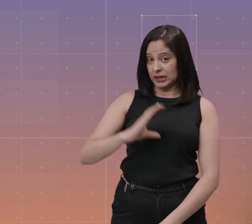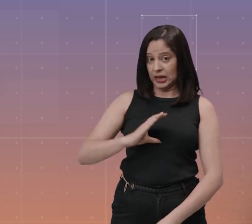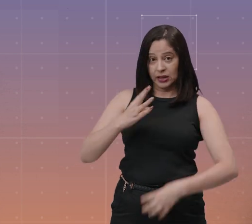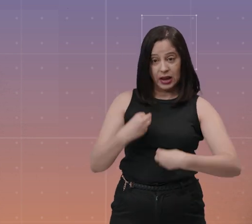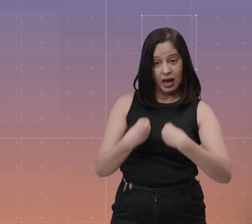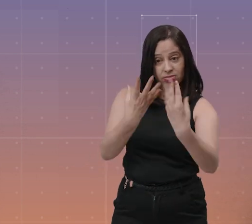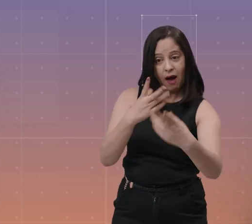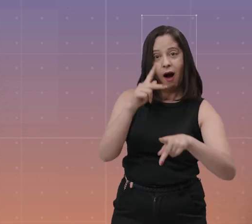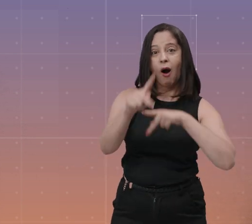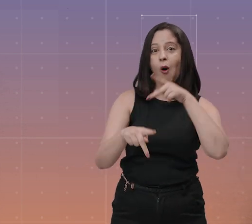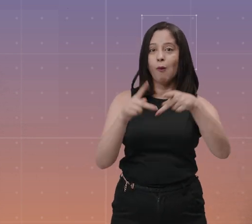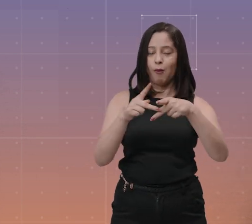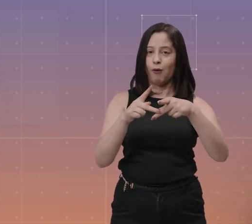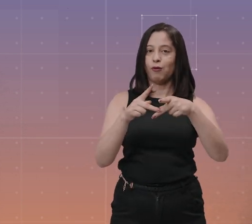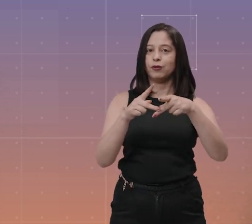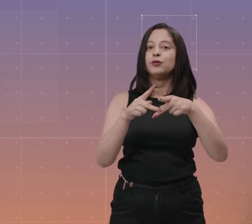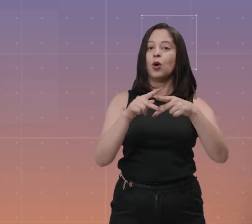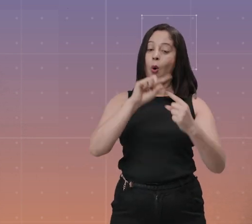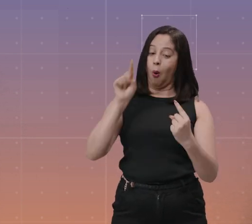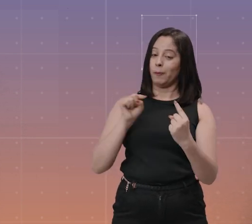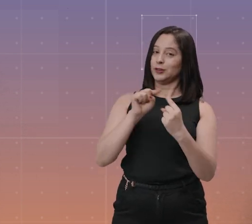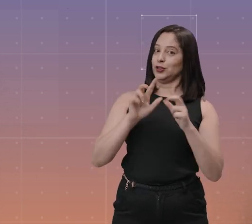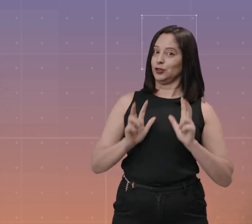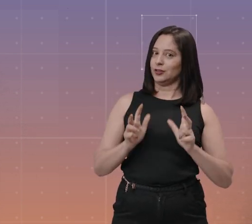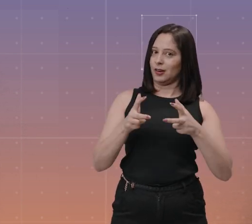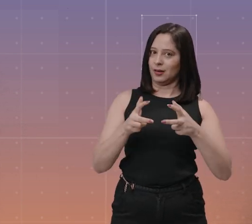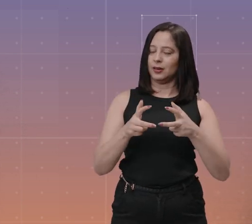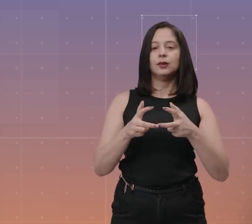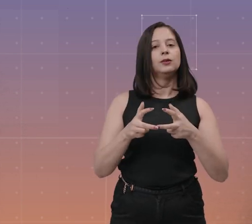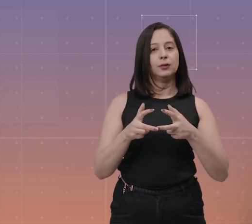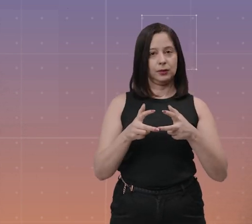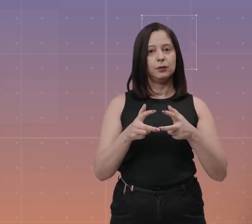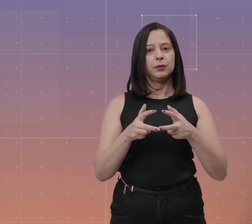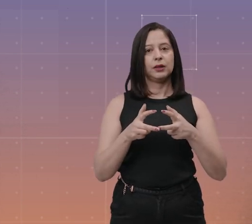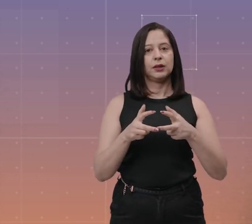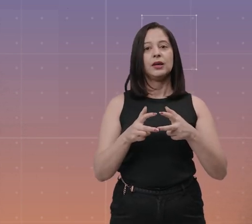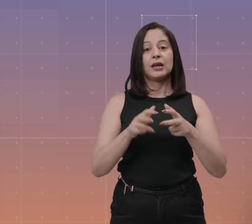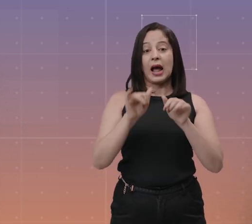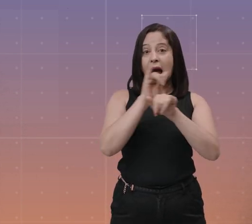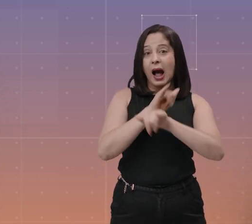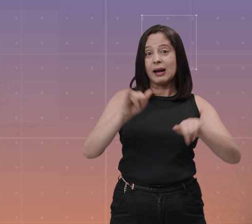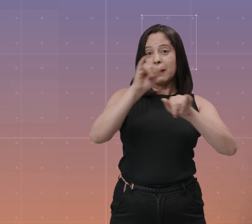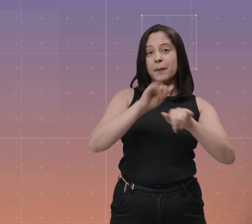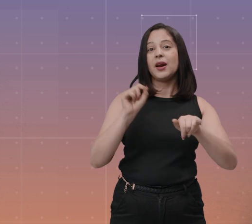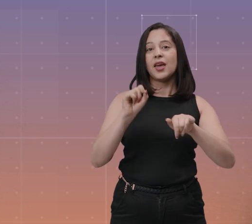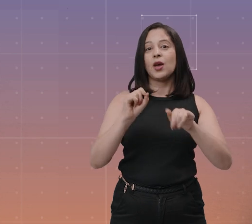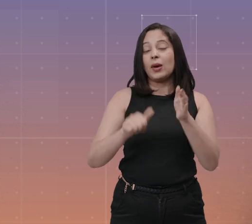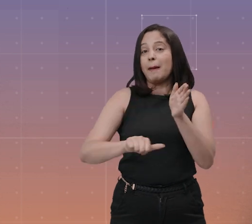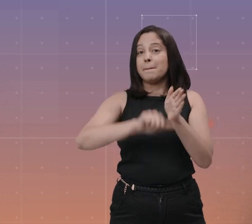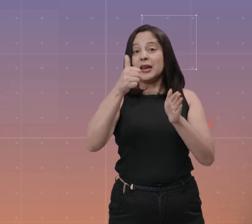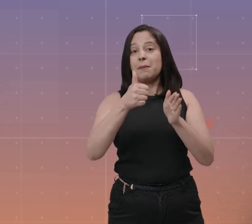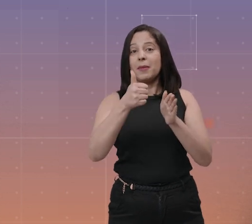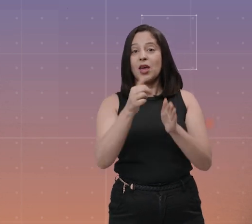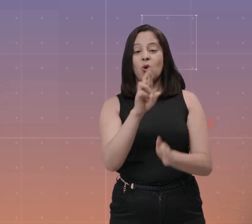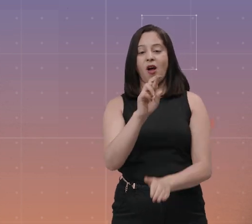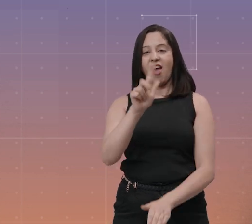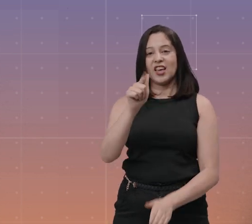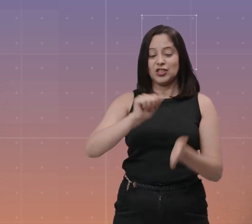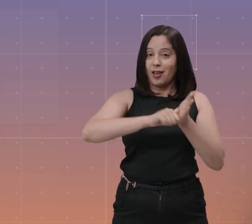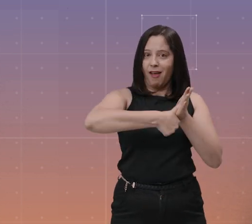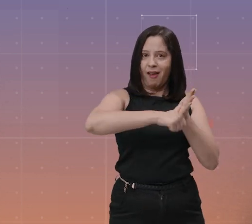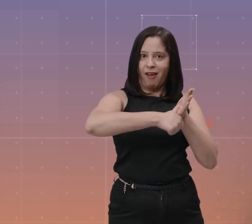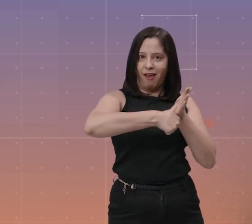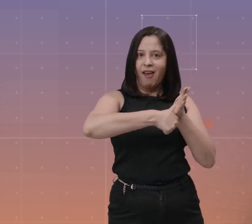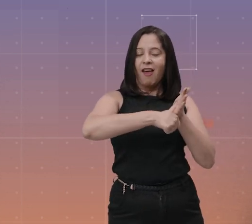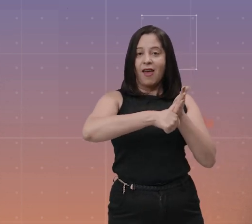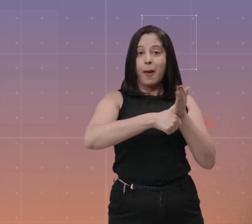e cidadania à população é um dos objetivos da Câmara. A criação da campanha Meu Primeiro RG no ano passado,